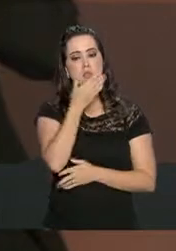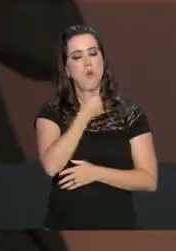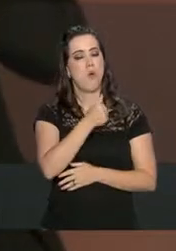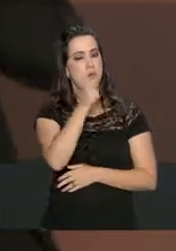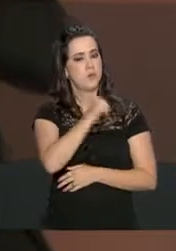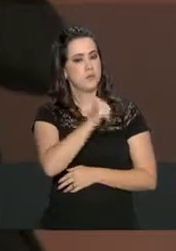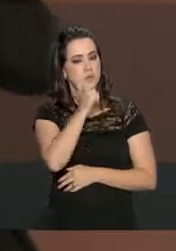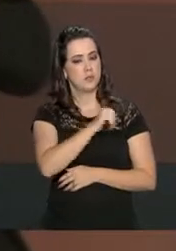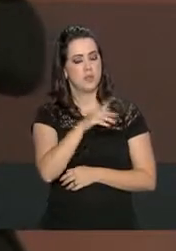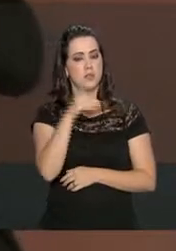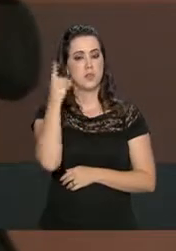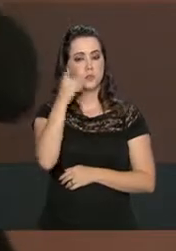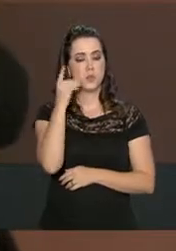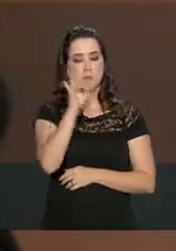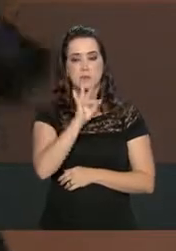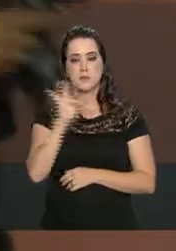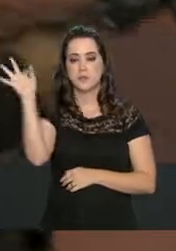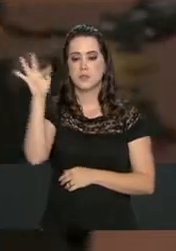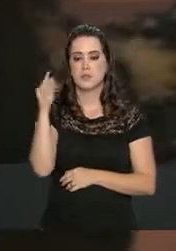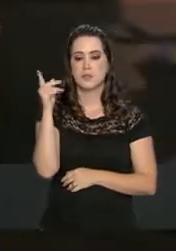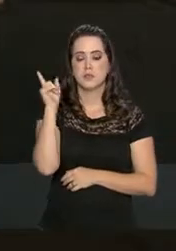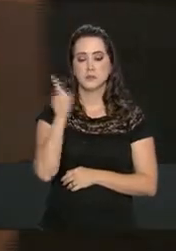deputadas federais também,